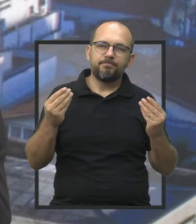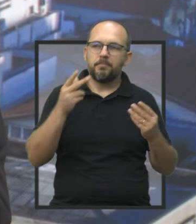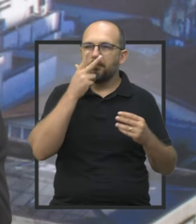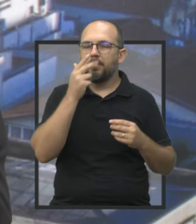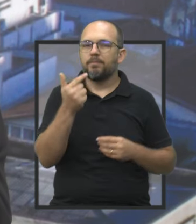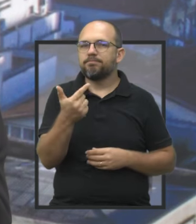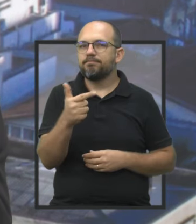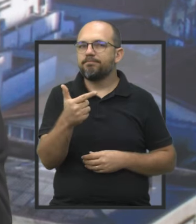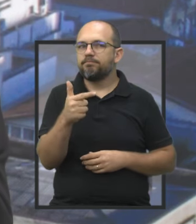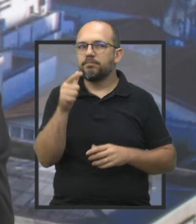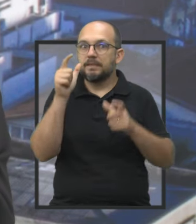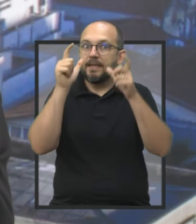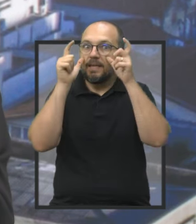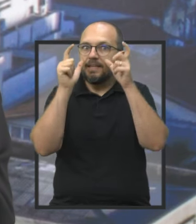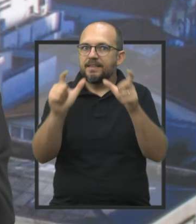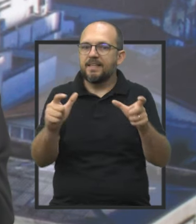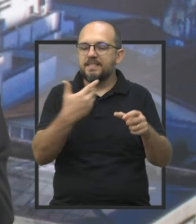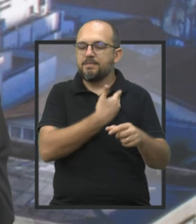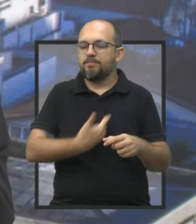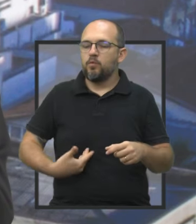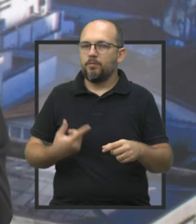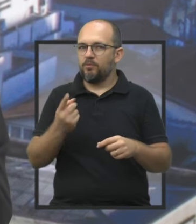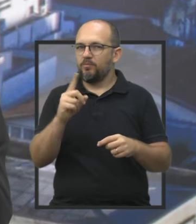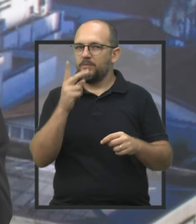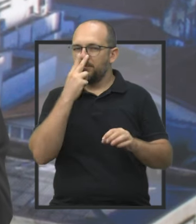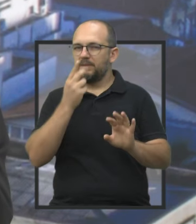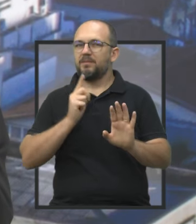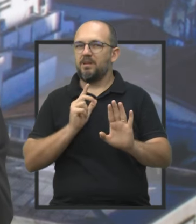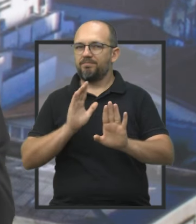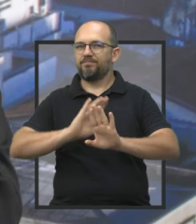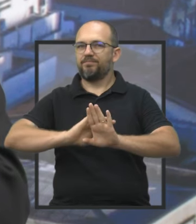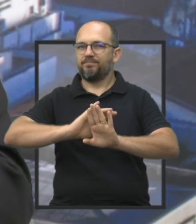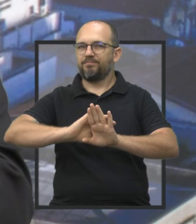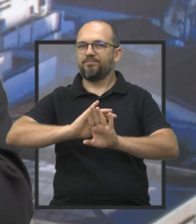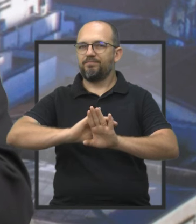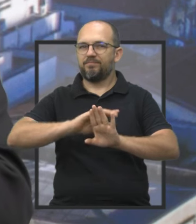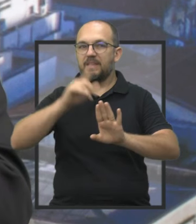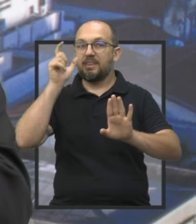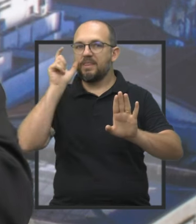acabam tendo interesse público como pano de fundo, né?